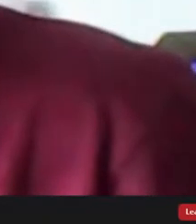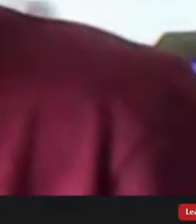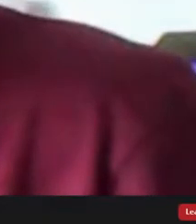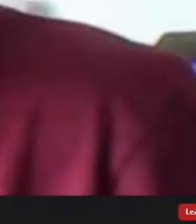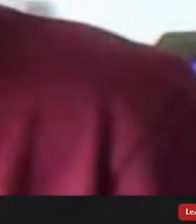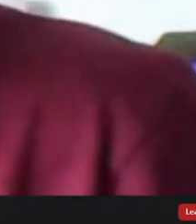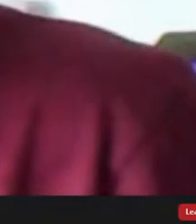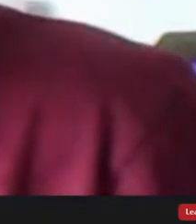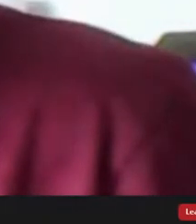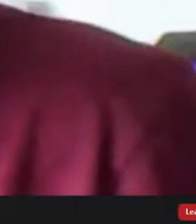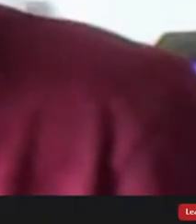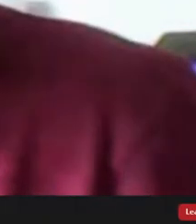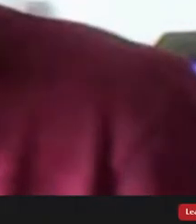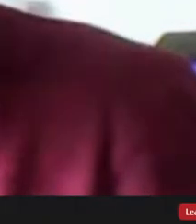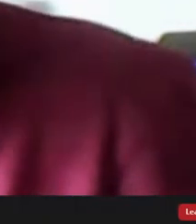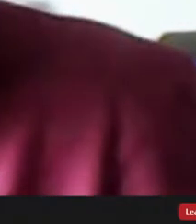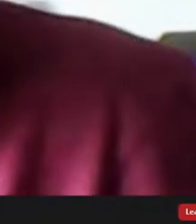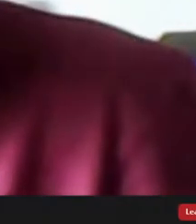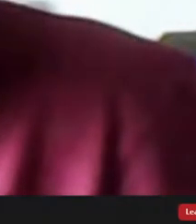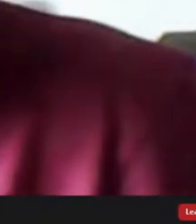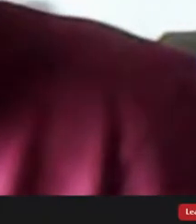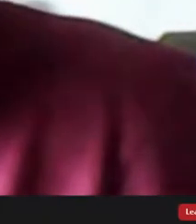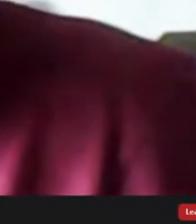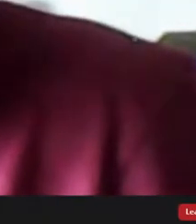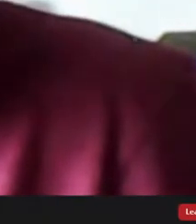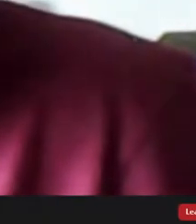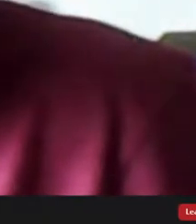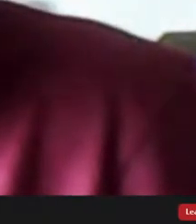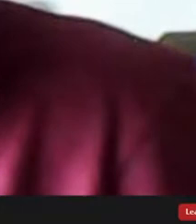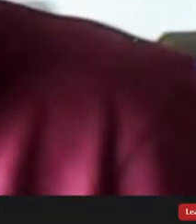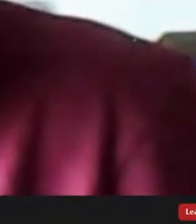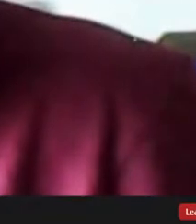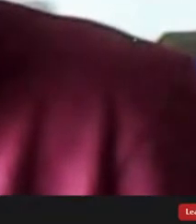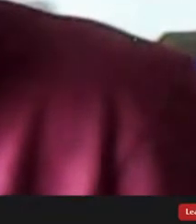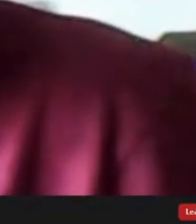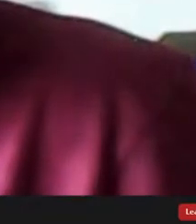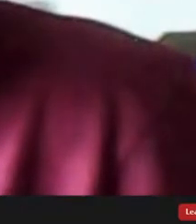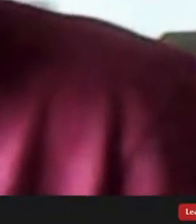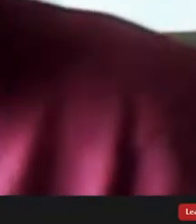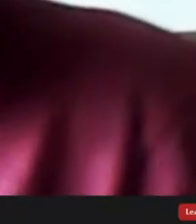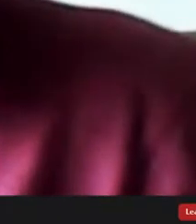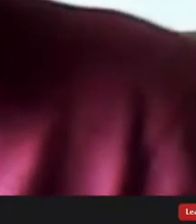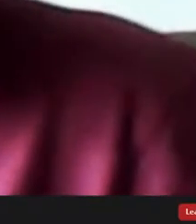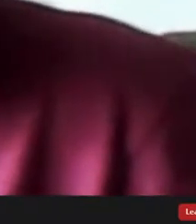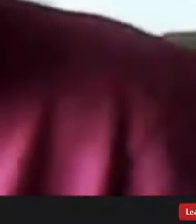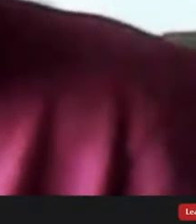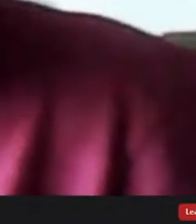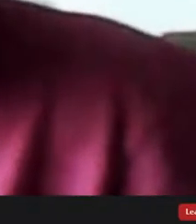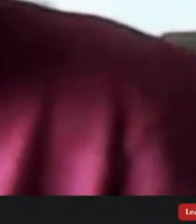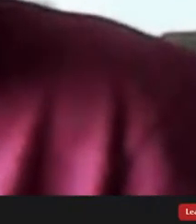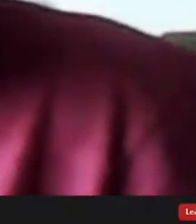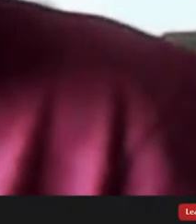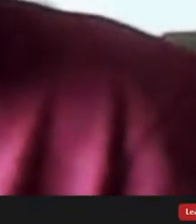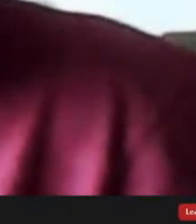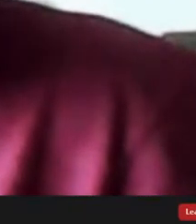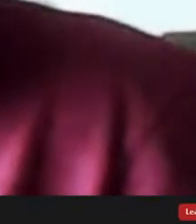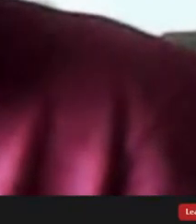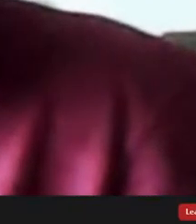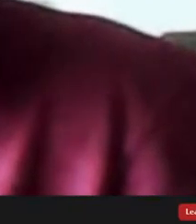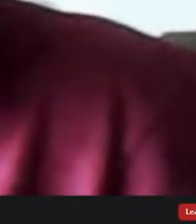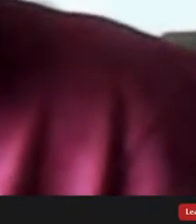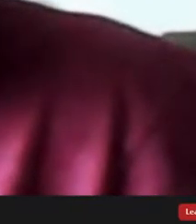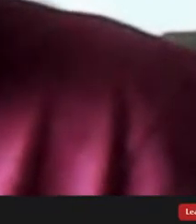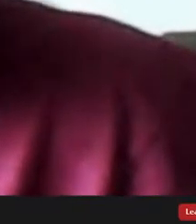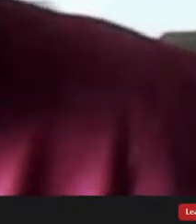tinha acompanhado até o final do ano passado, pela informação que a gente vinha tendo, que a FATEC só tinha conseguido distribuir os seus